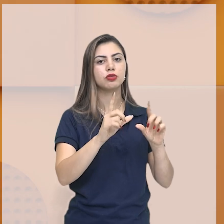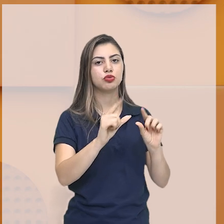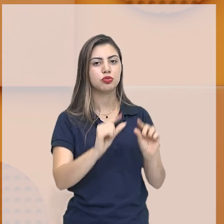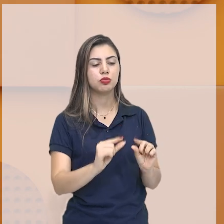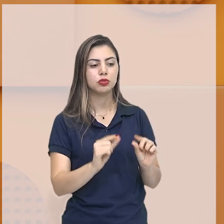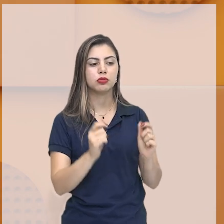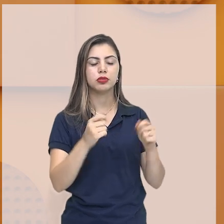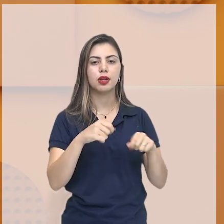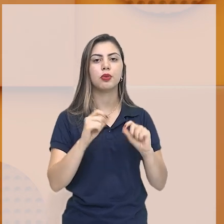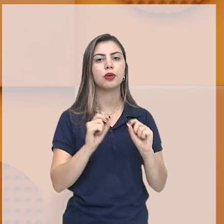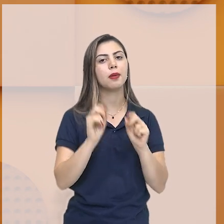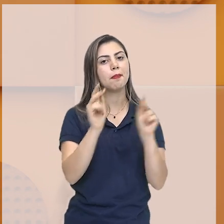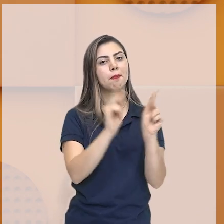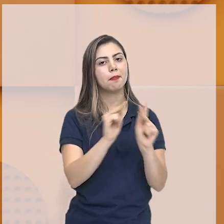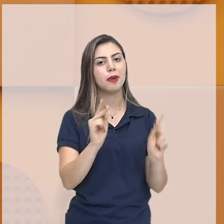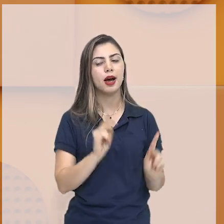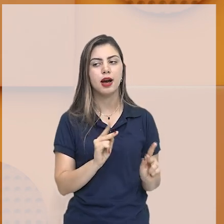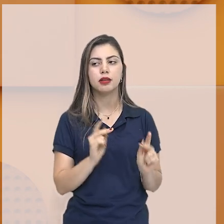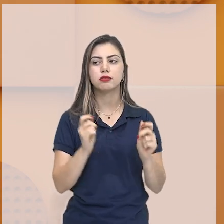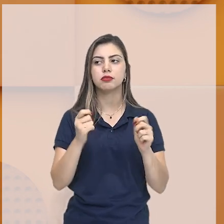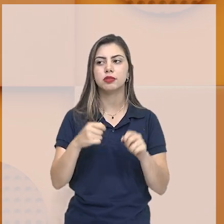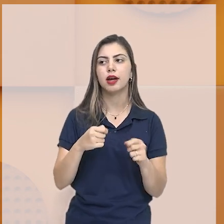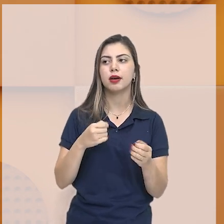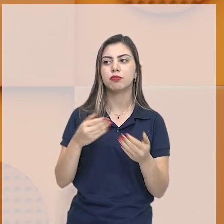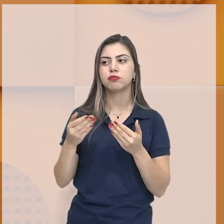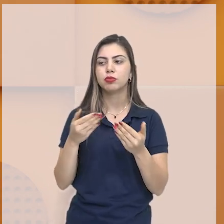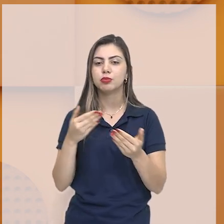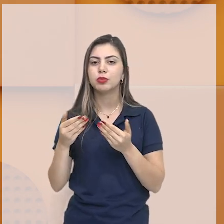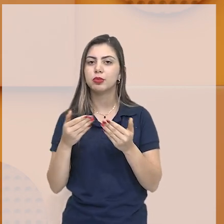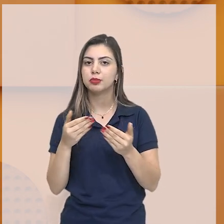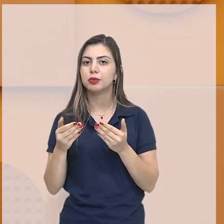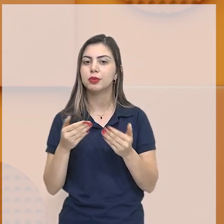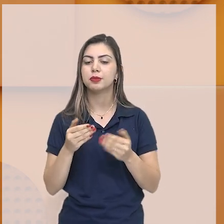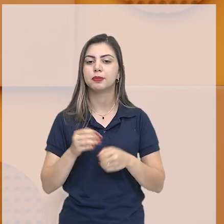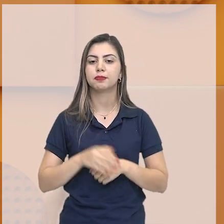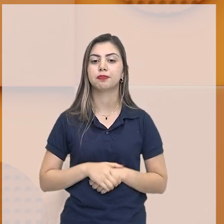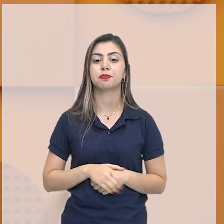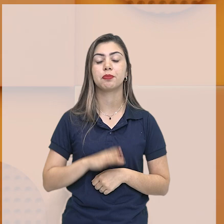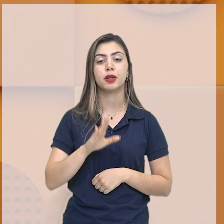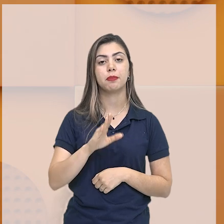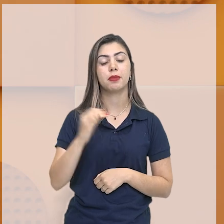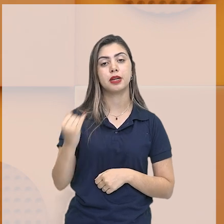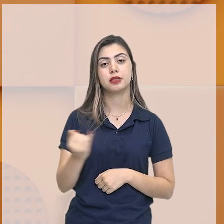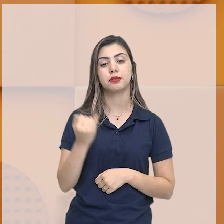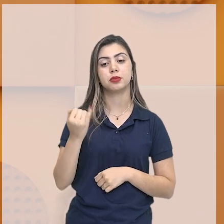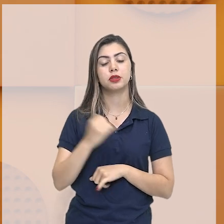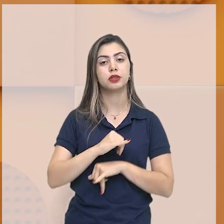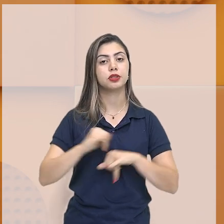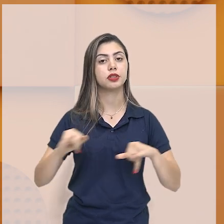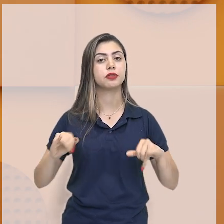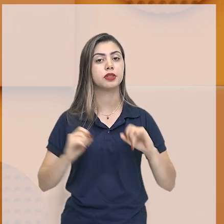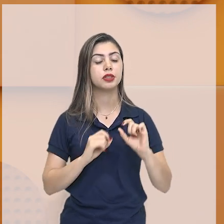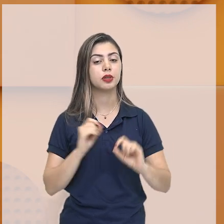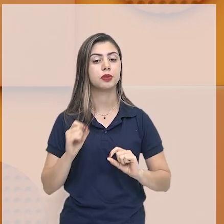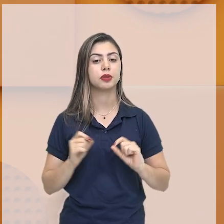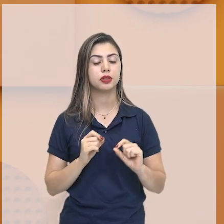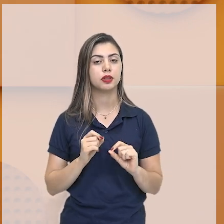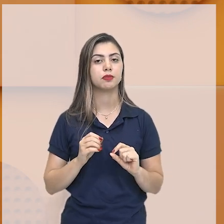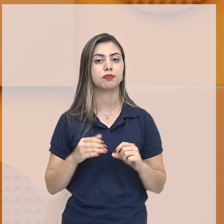resolvidos de uma forma mais pacífica possível. Mas vale ressaltar que,